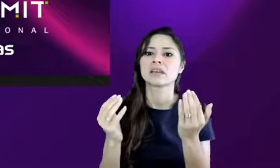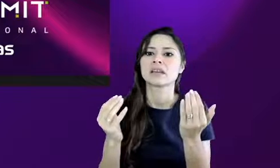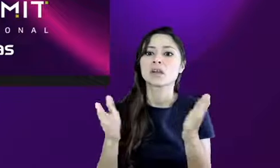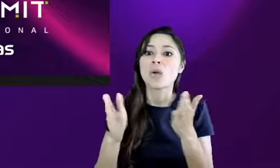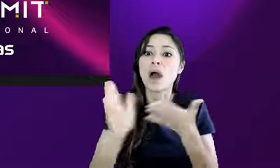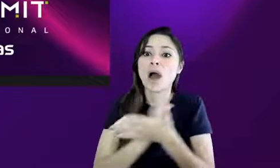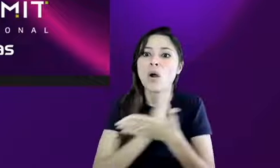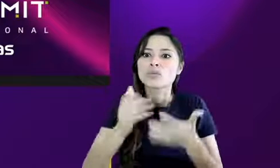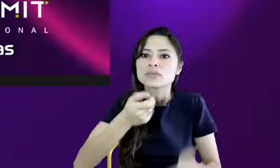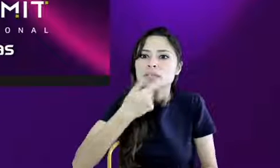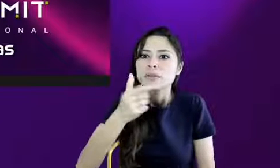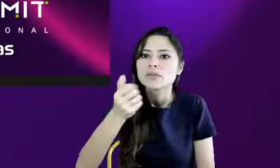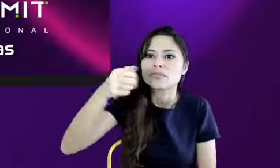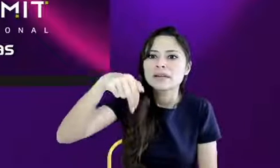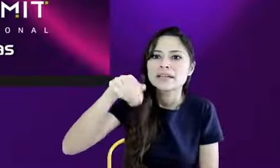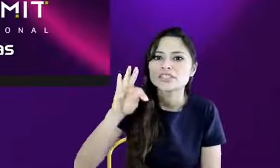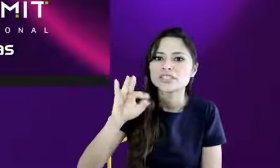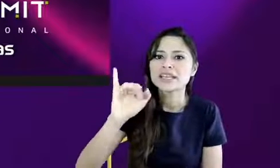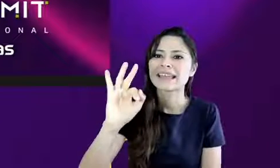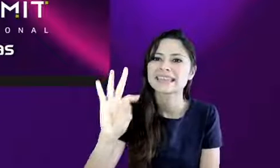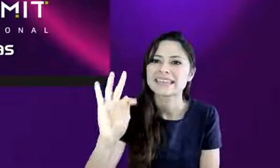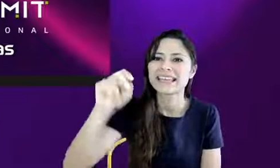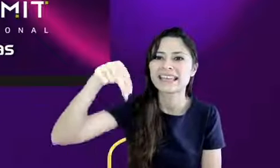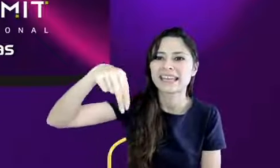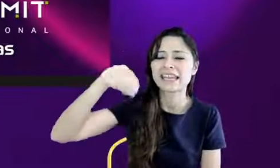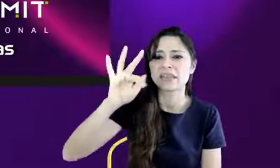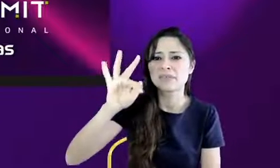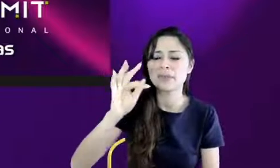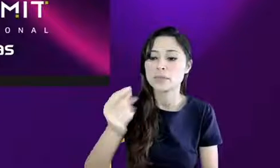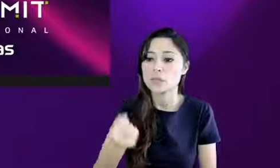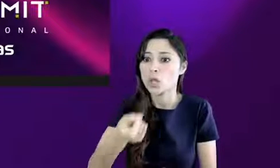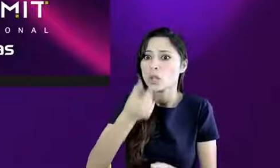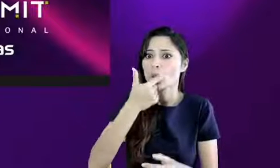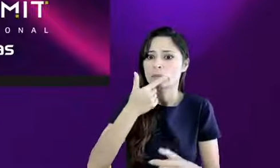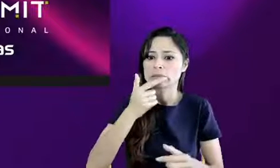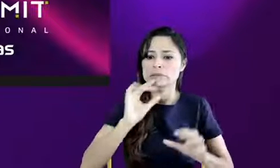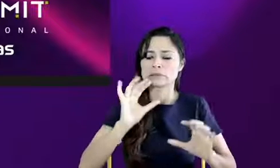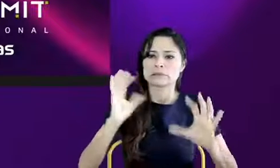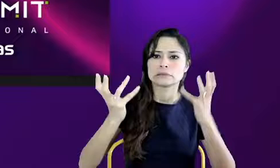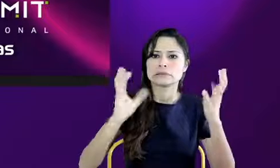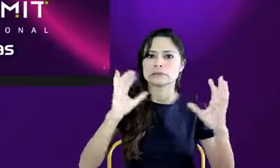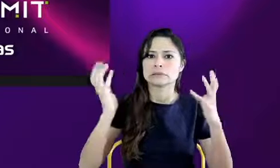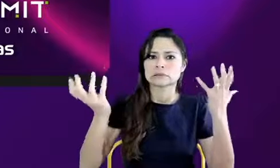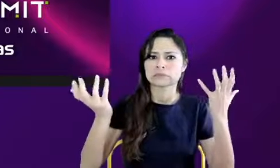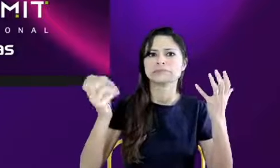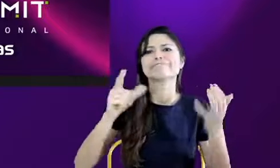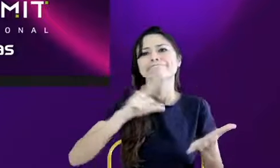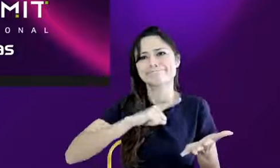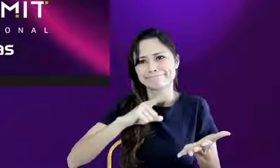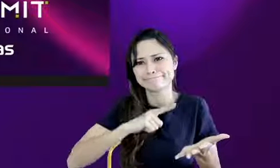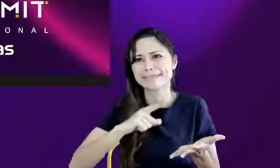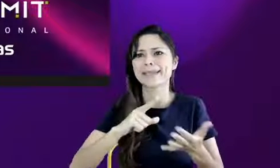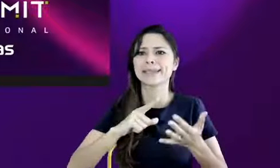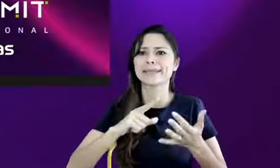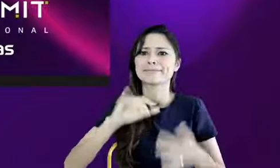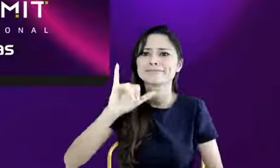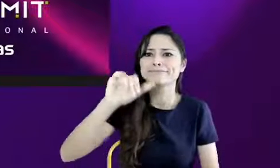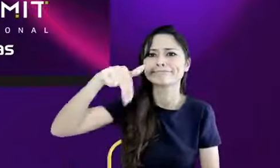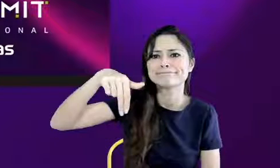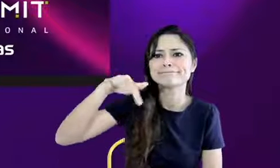que estão relacionados ao maior índice de efeitos adversos, principalmente infecções oportunistas. Então, nós temos infecções,